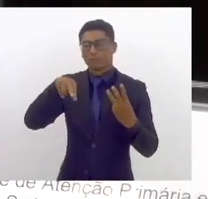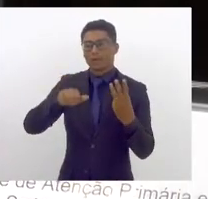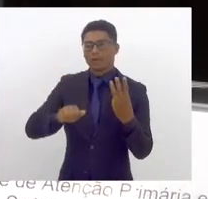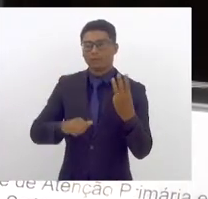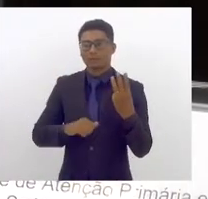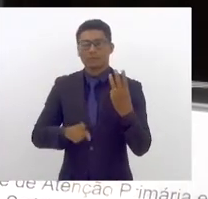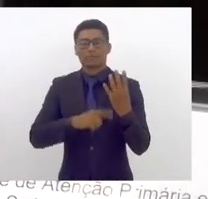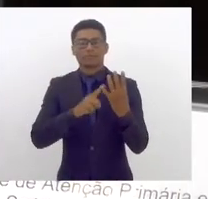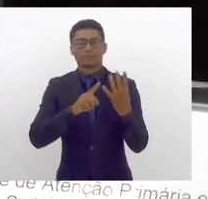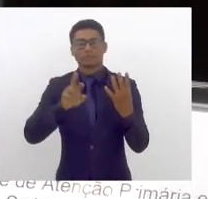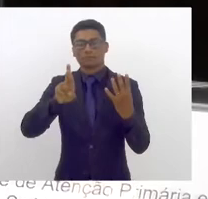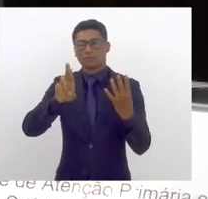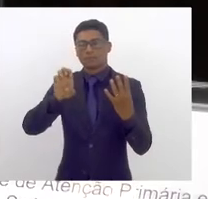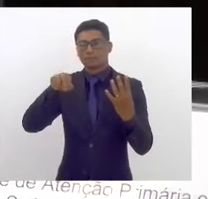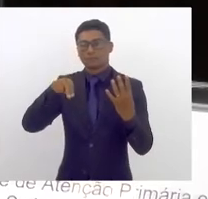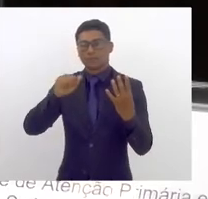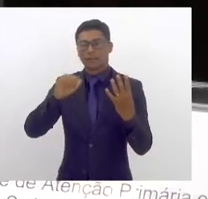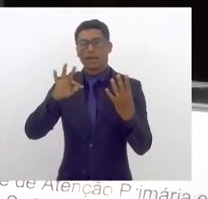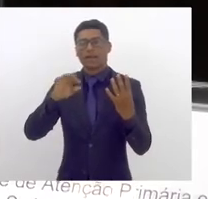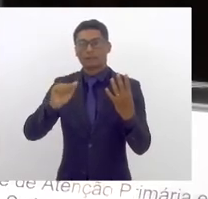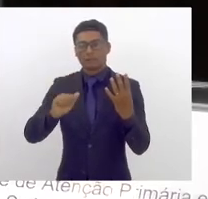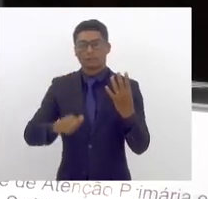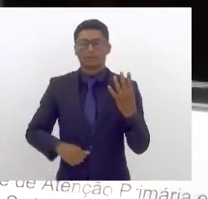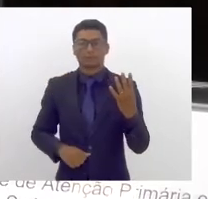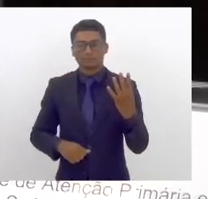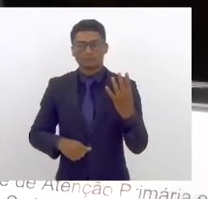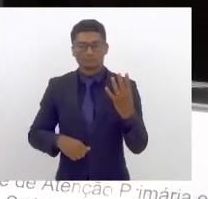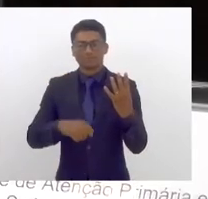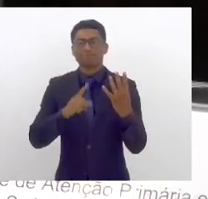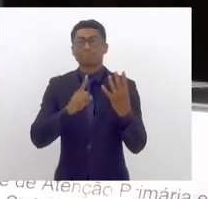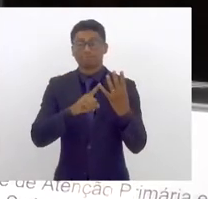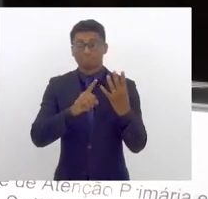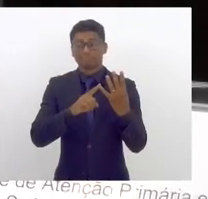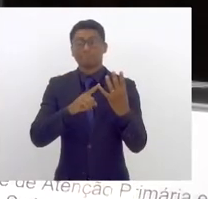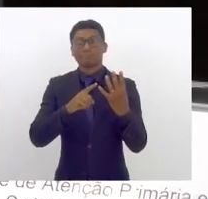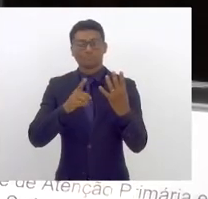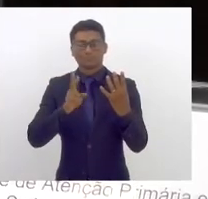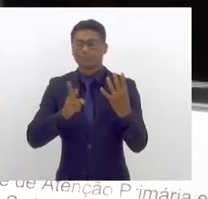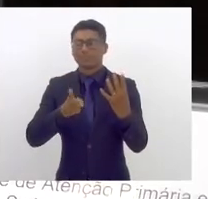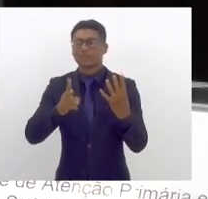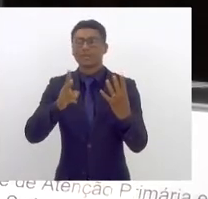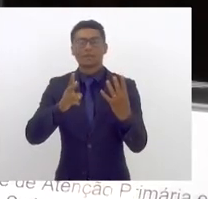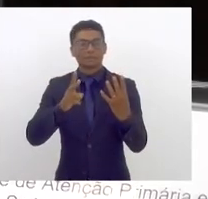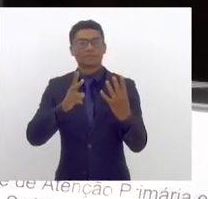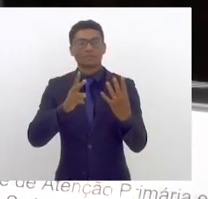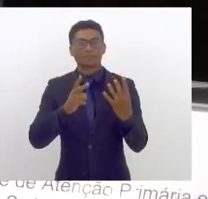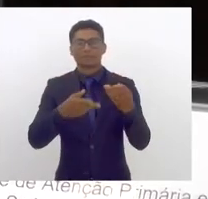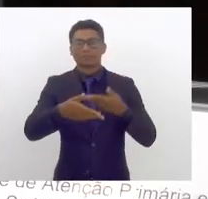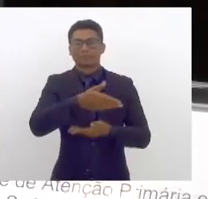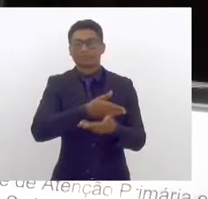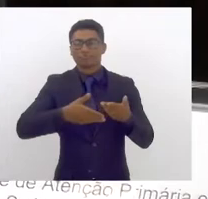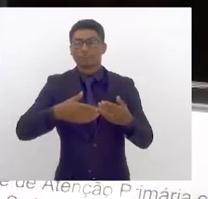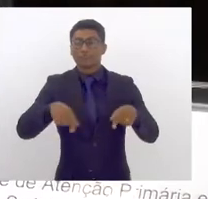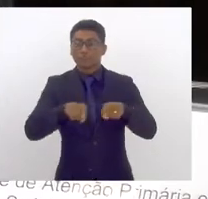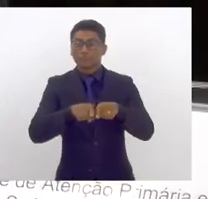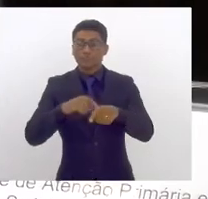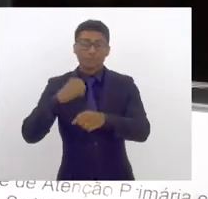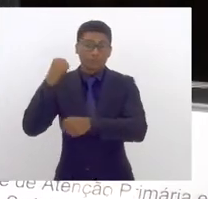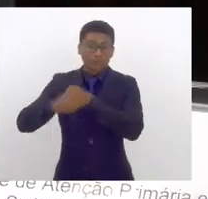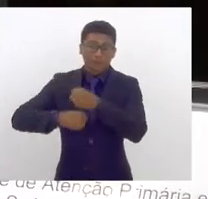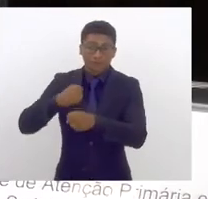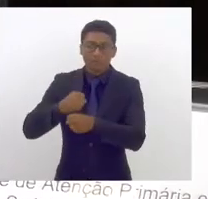Renata com quem me encontro e nos encontraremos muito nesse plenário na próxima